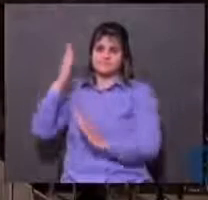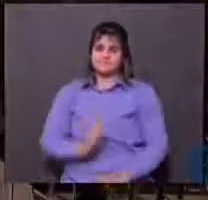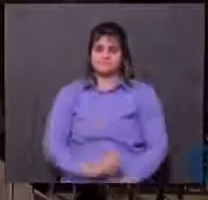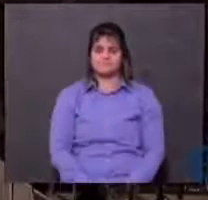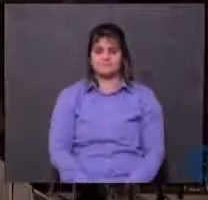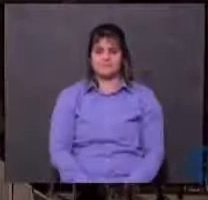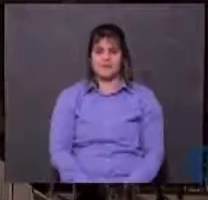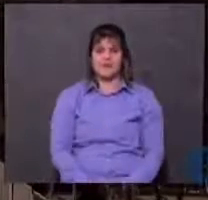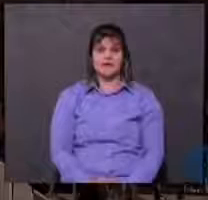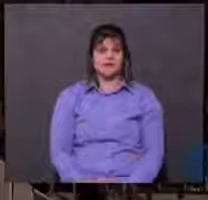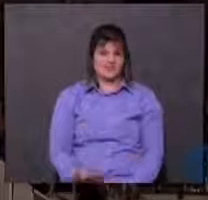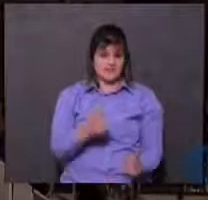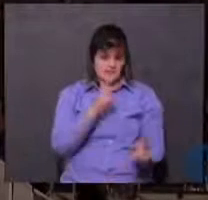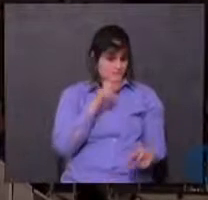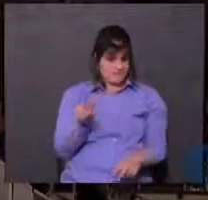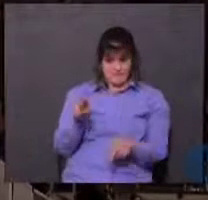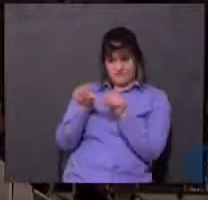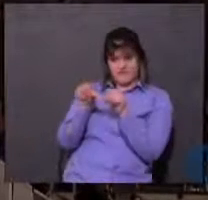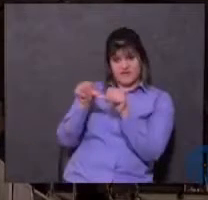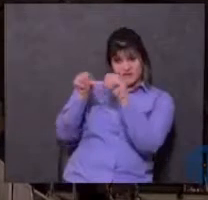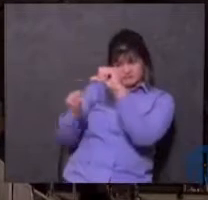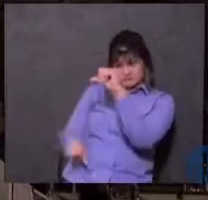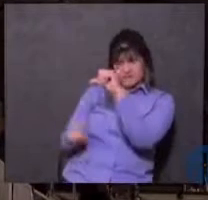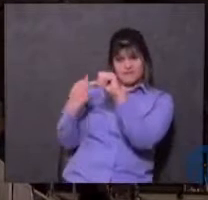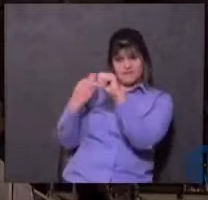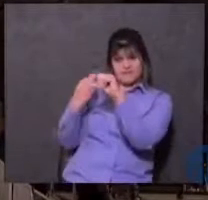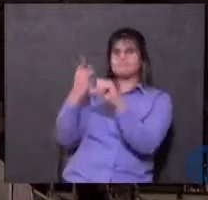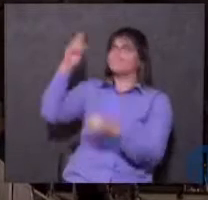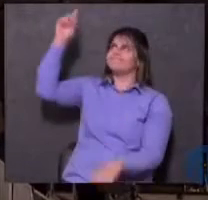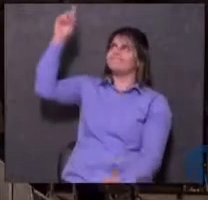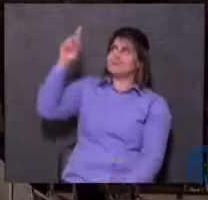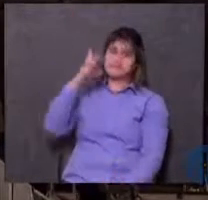Depois desta visão, Nossa Senhora disse-lhes: